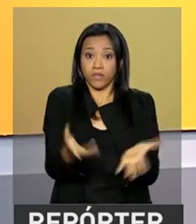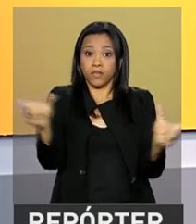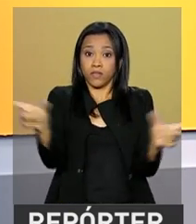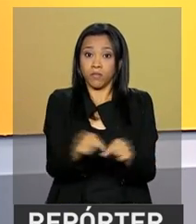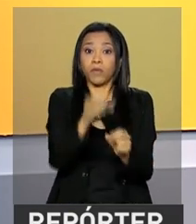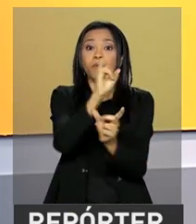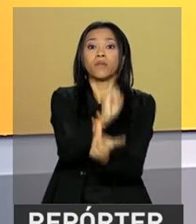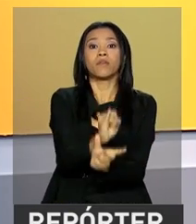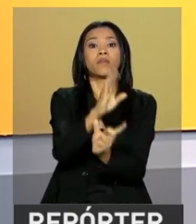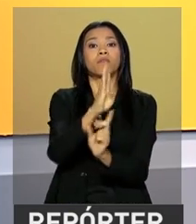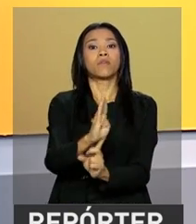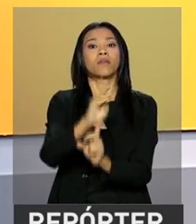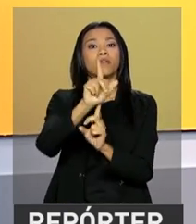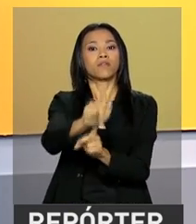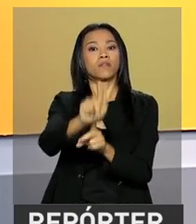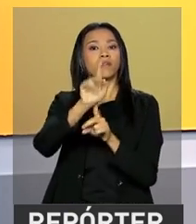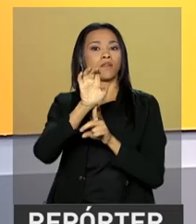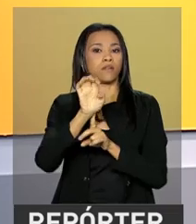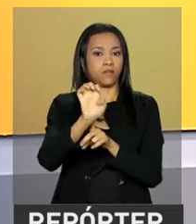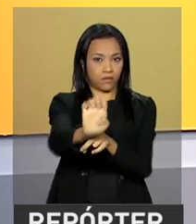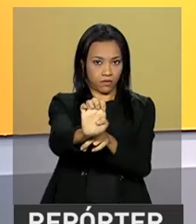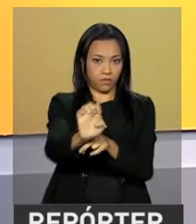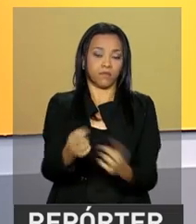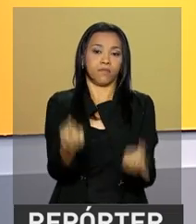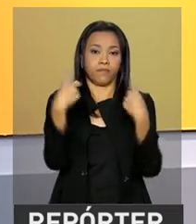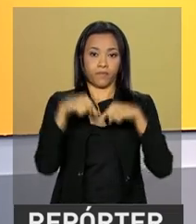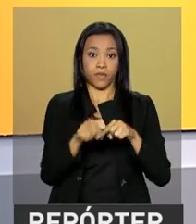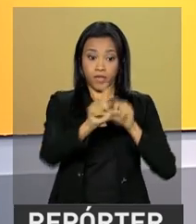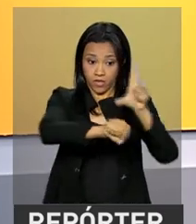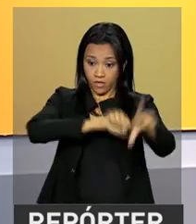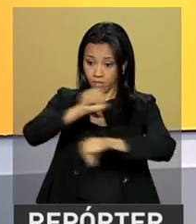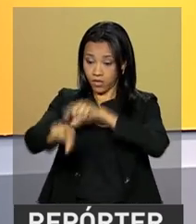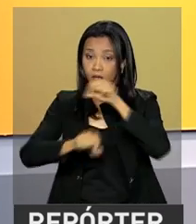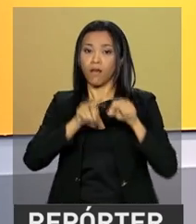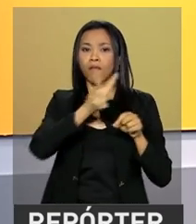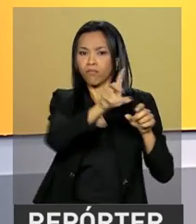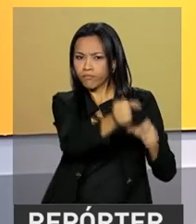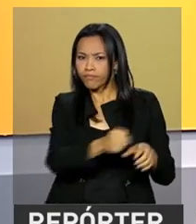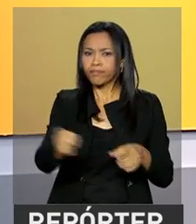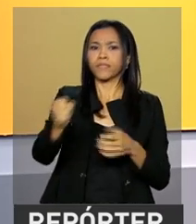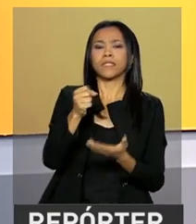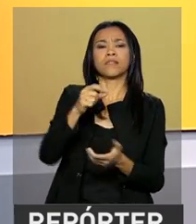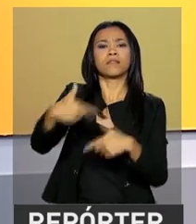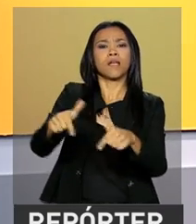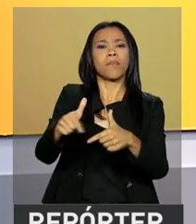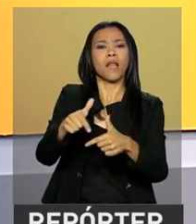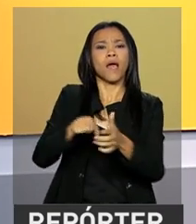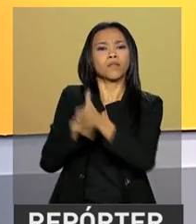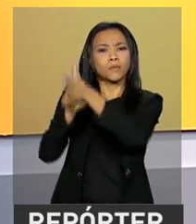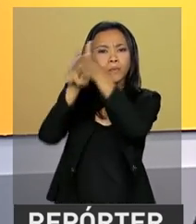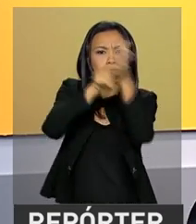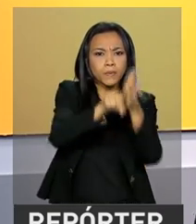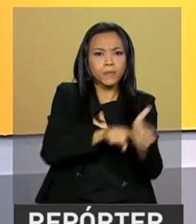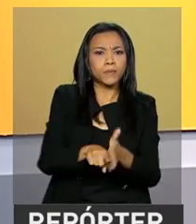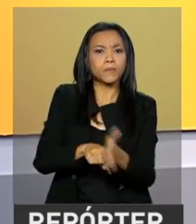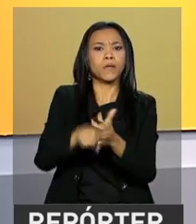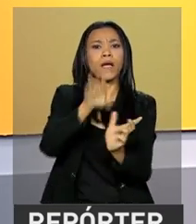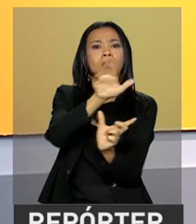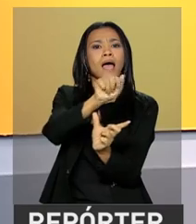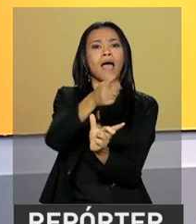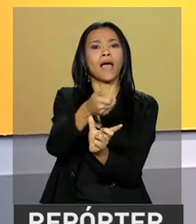Brasileiro de geografia e estatístico IBGE os selecionados vão trabalhar no censo agropecuário